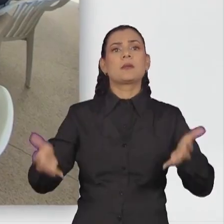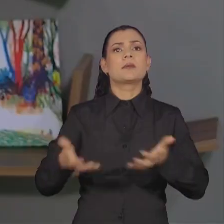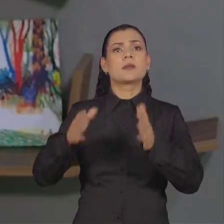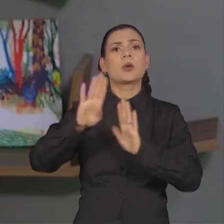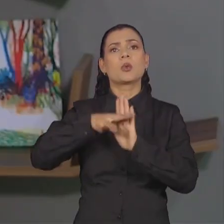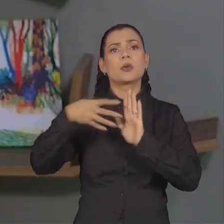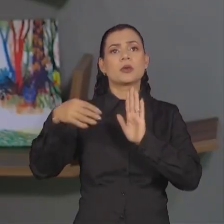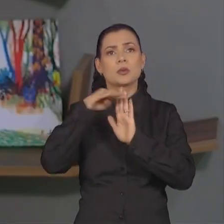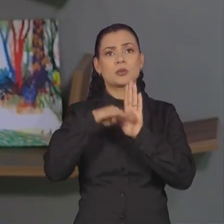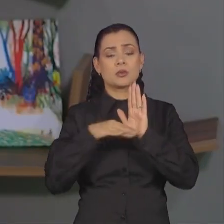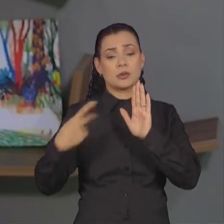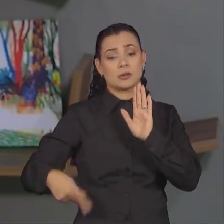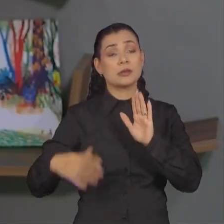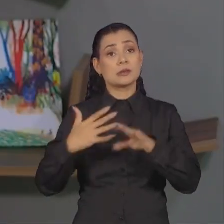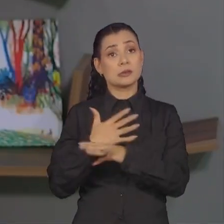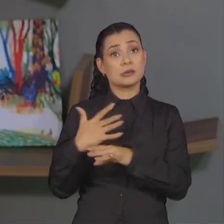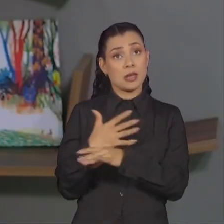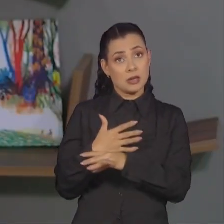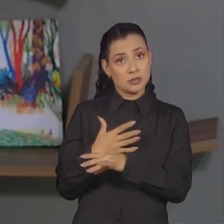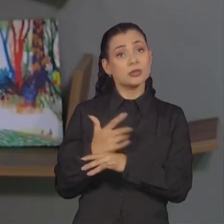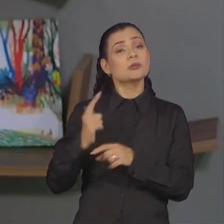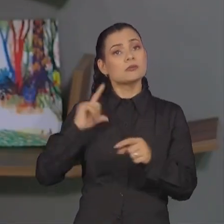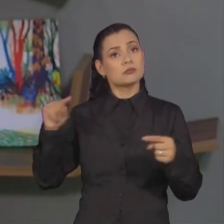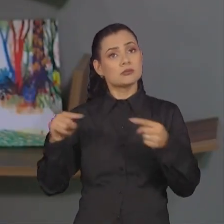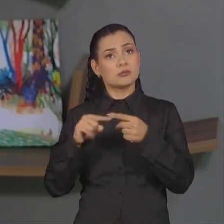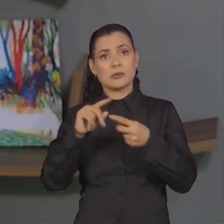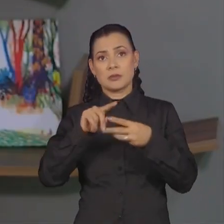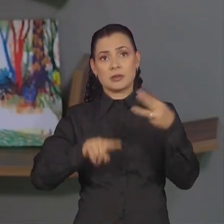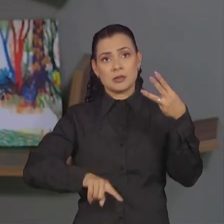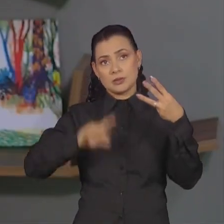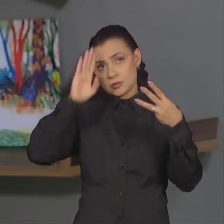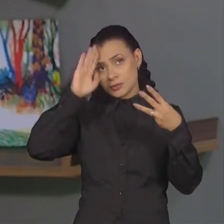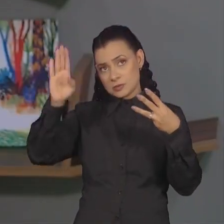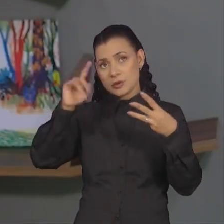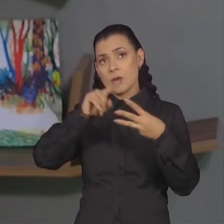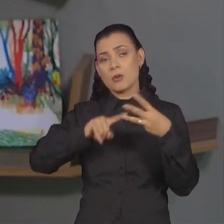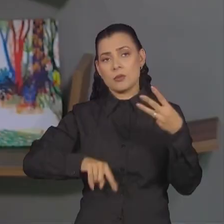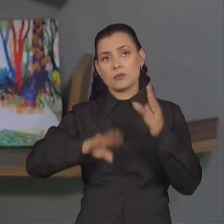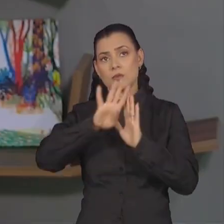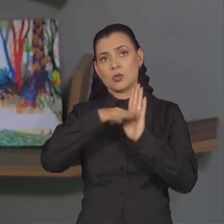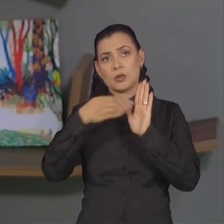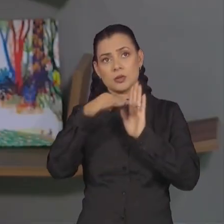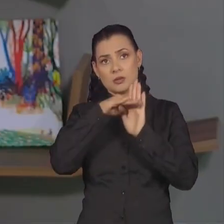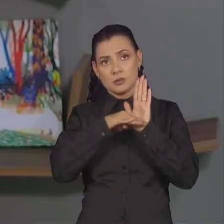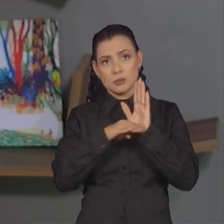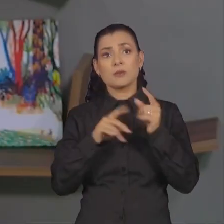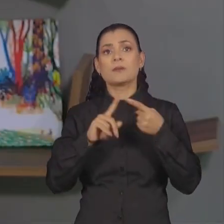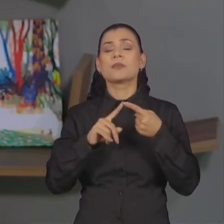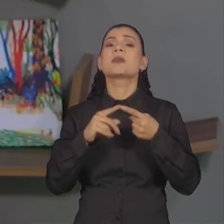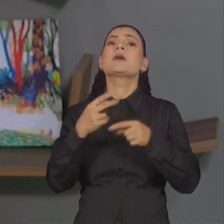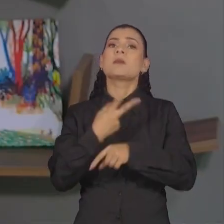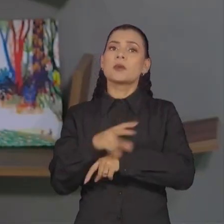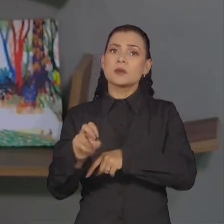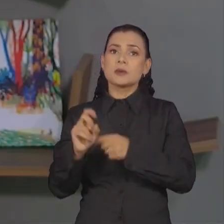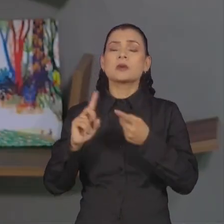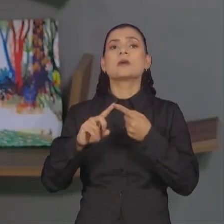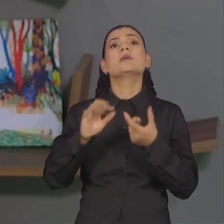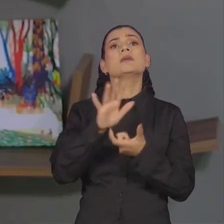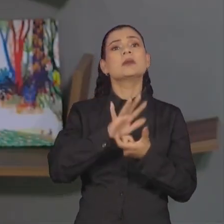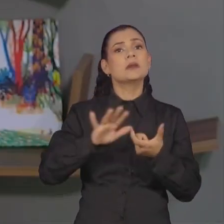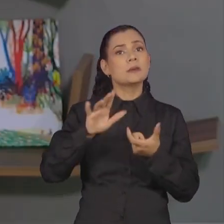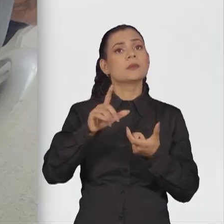currículo da cidade, que contemplam os 3 eixos presentes no currículo da cidade: programação, letramento